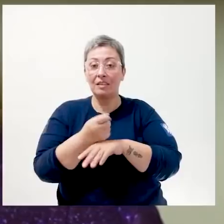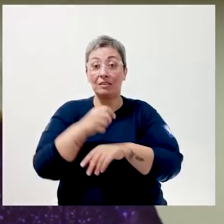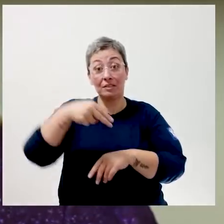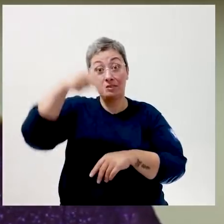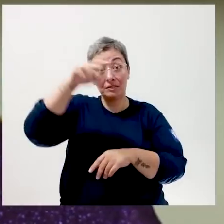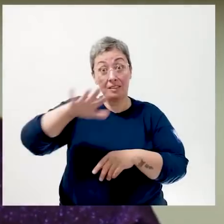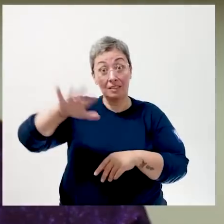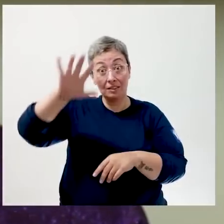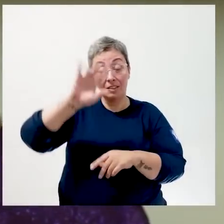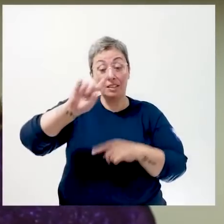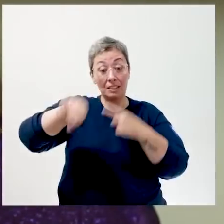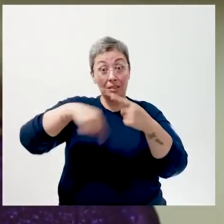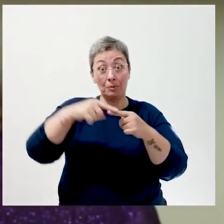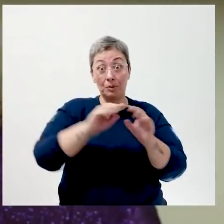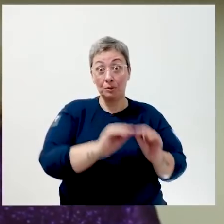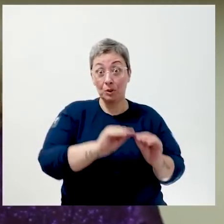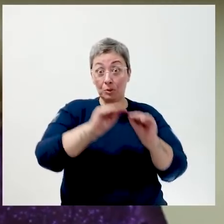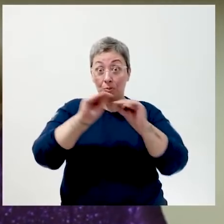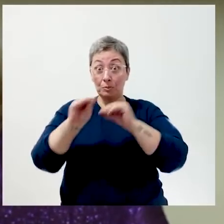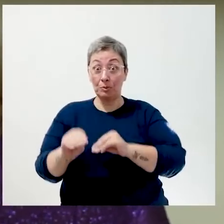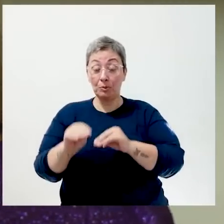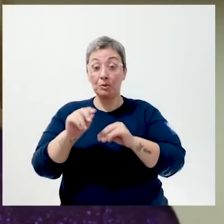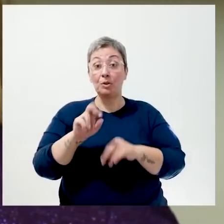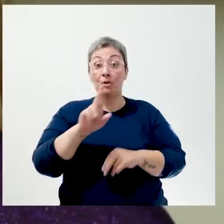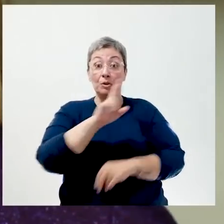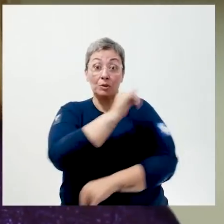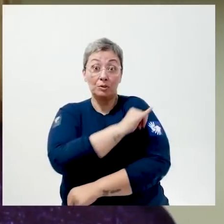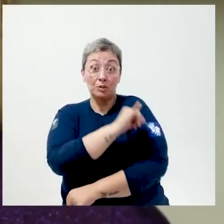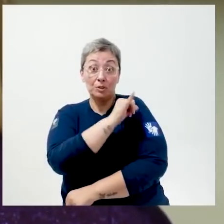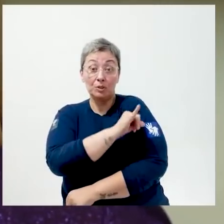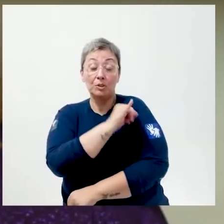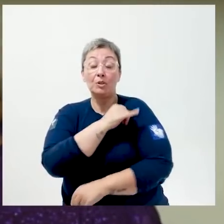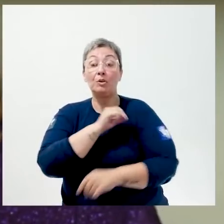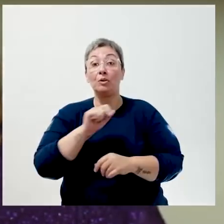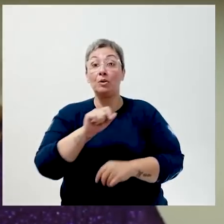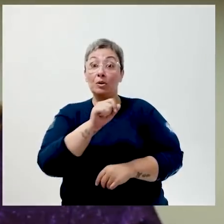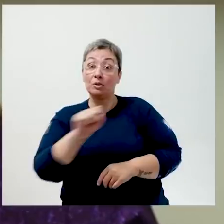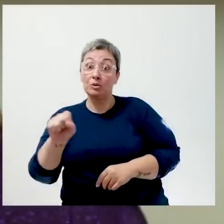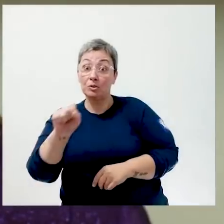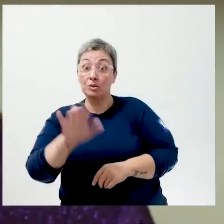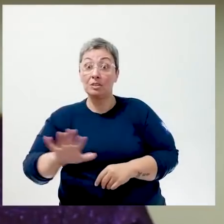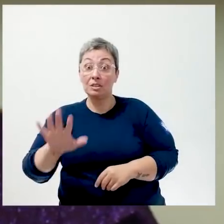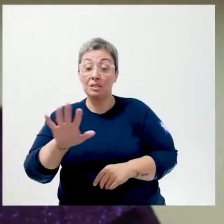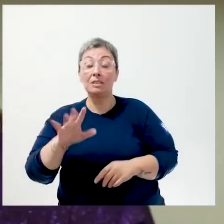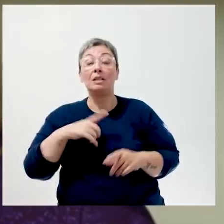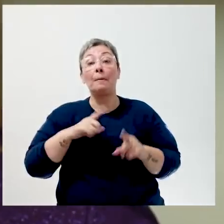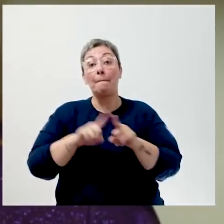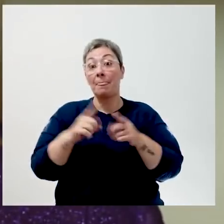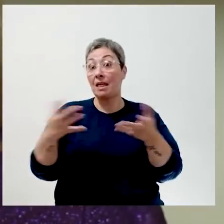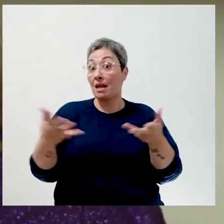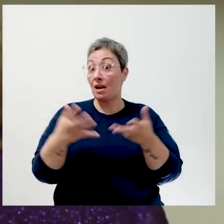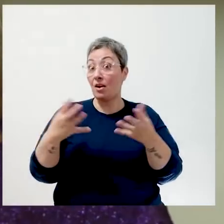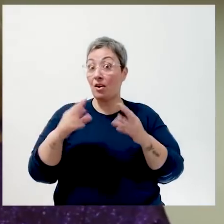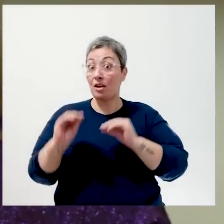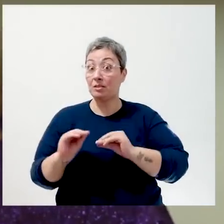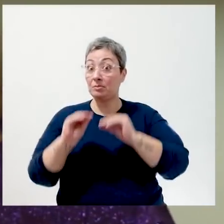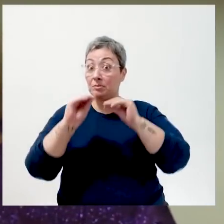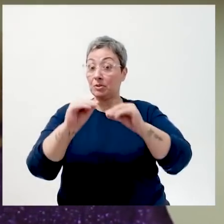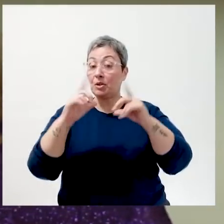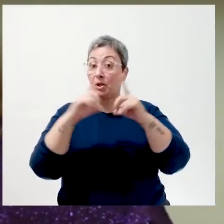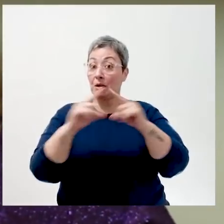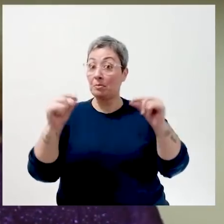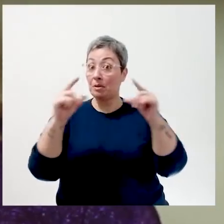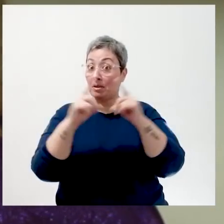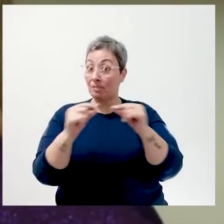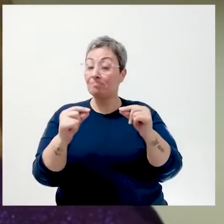região Nordeste. Depois foi transferida para o Rio de Janeiro, na região Sudeste. E atualmente a